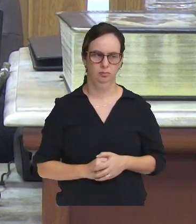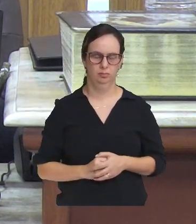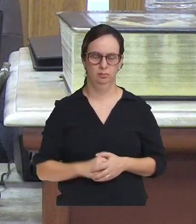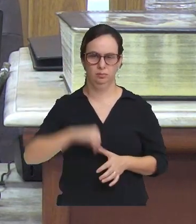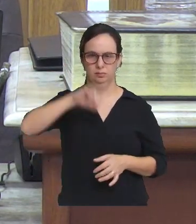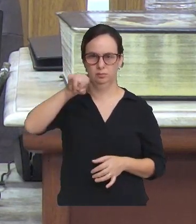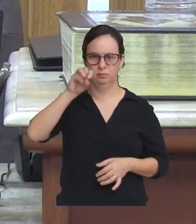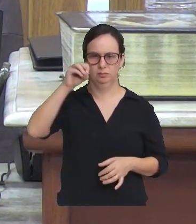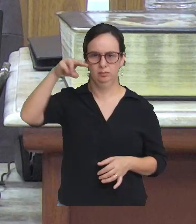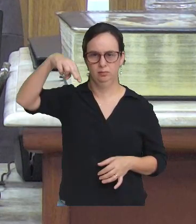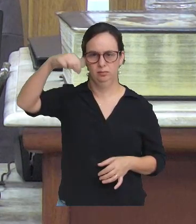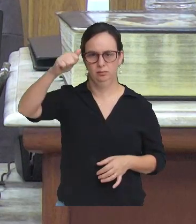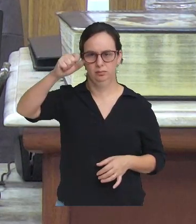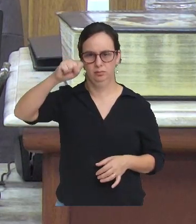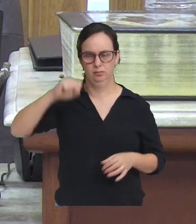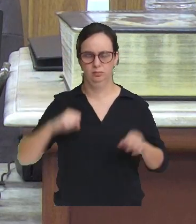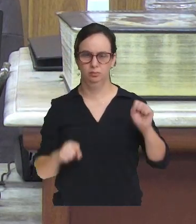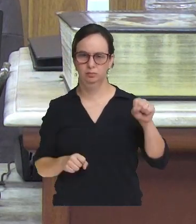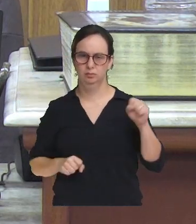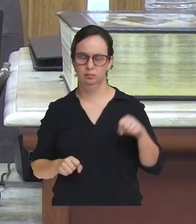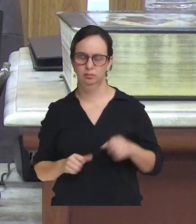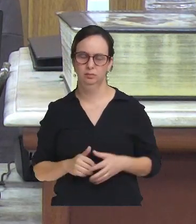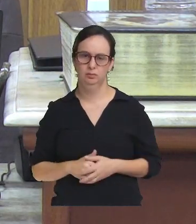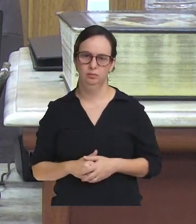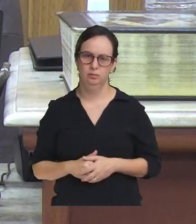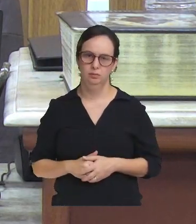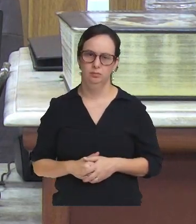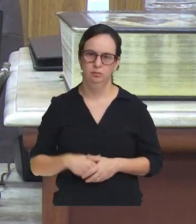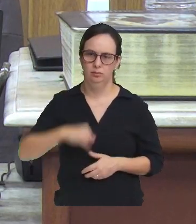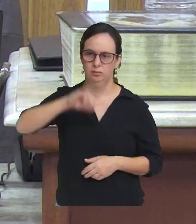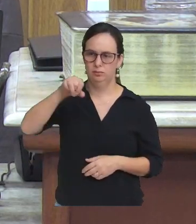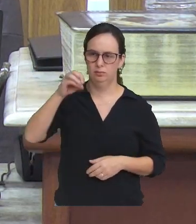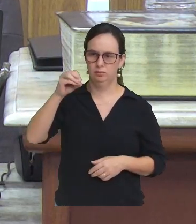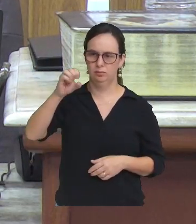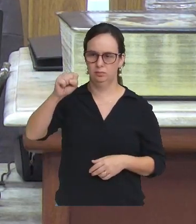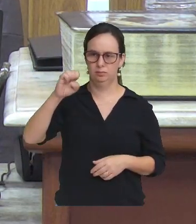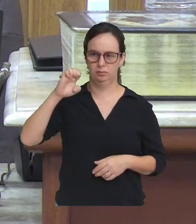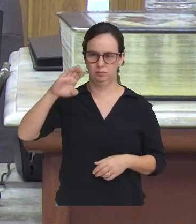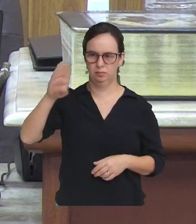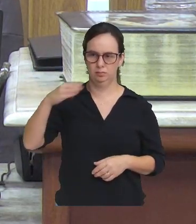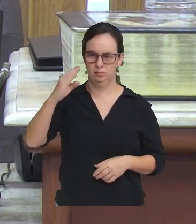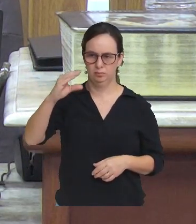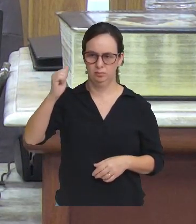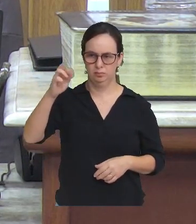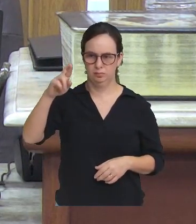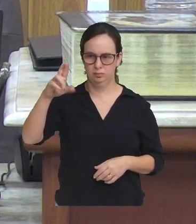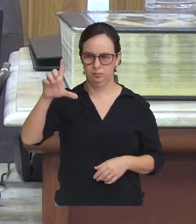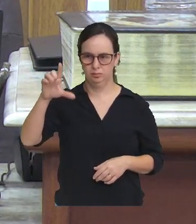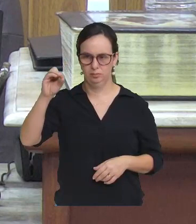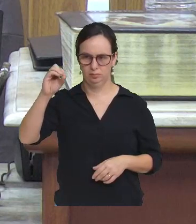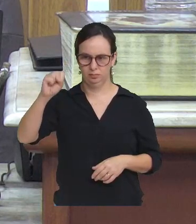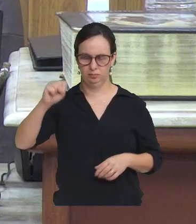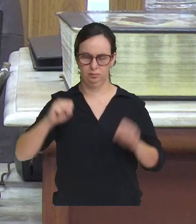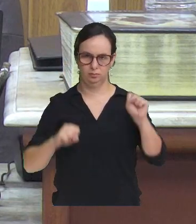Jonas Campos. Jonas Campos vota sim. José Carlos Silva. Carlinhos vota sim.